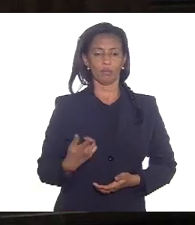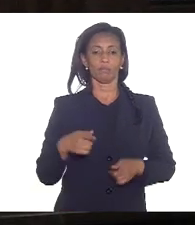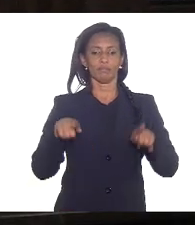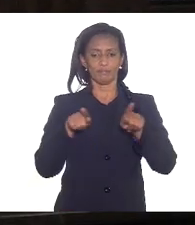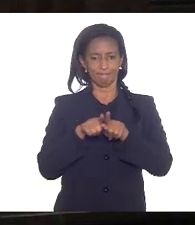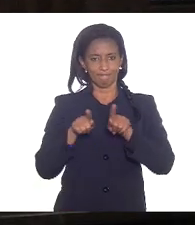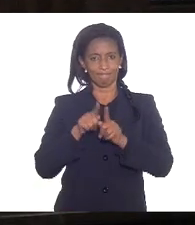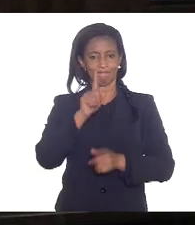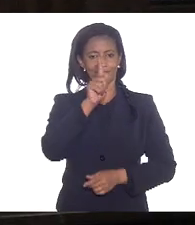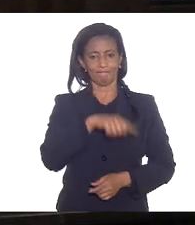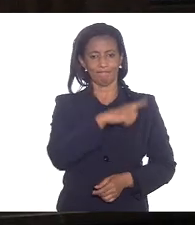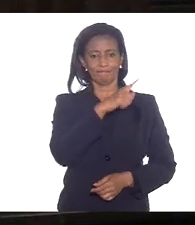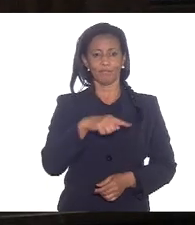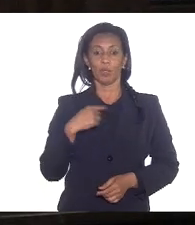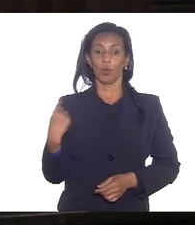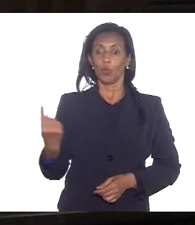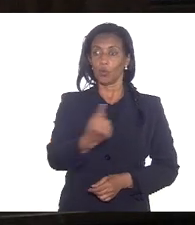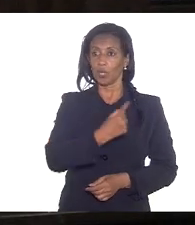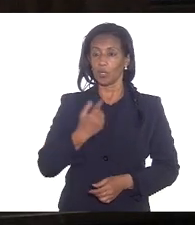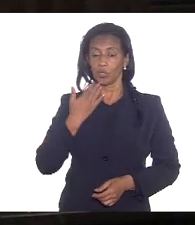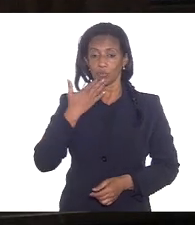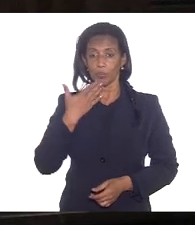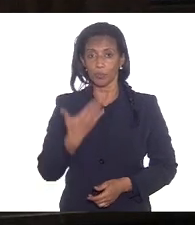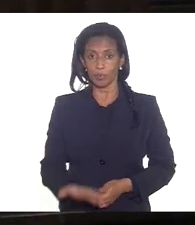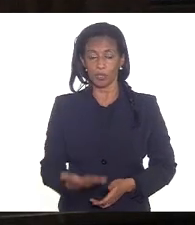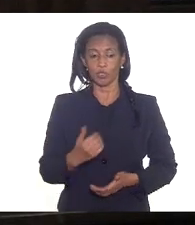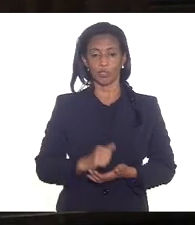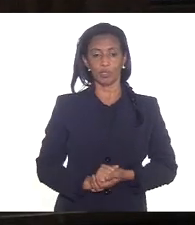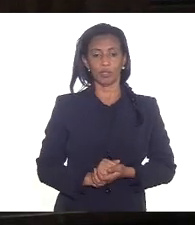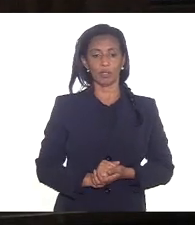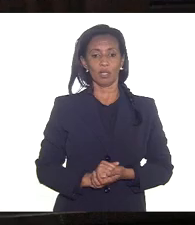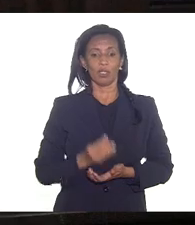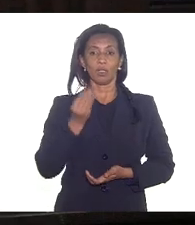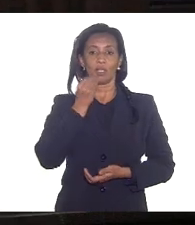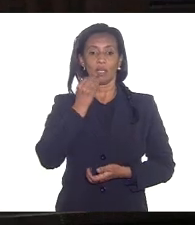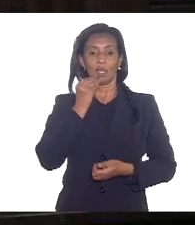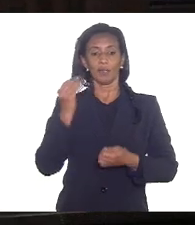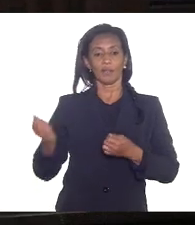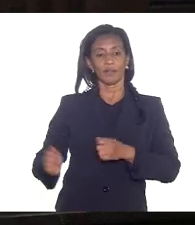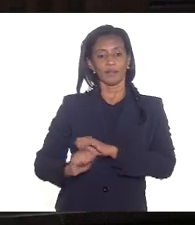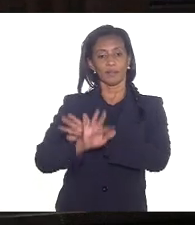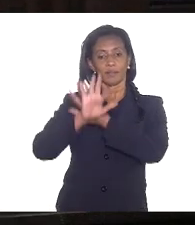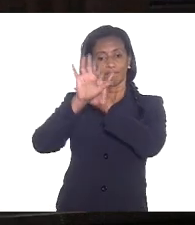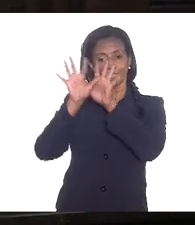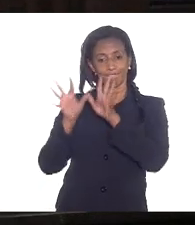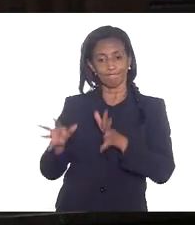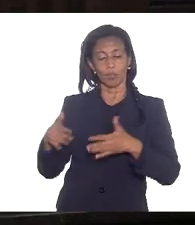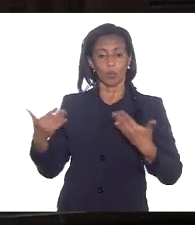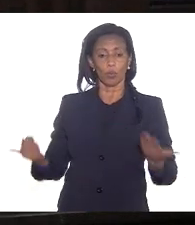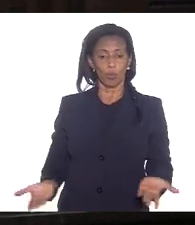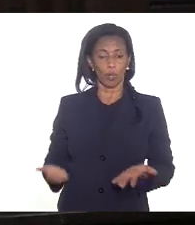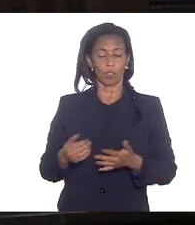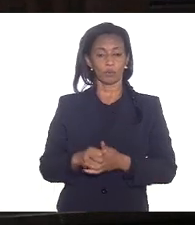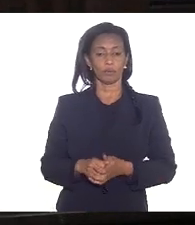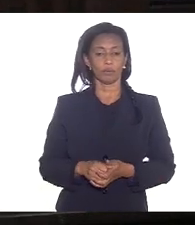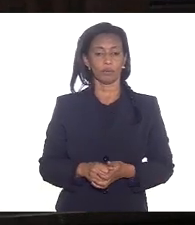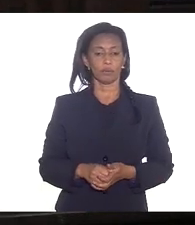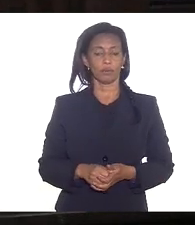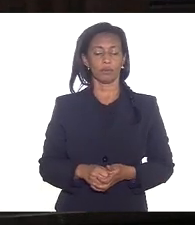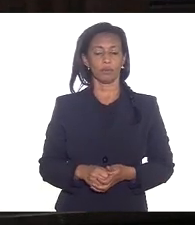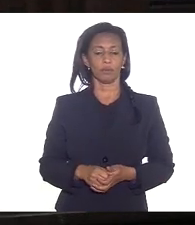afetando o que nós estamos pedindo que é a transferência né quando ele